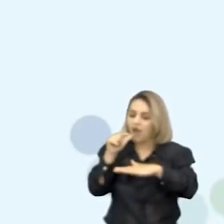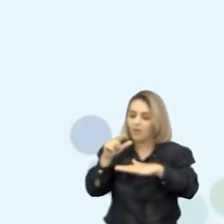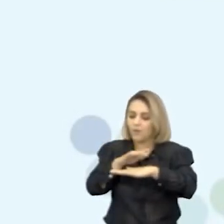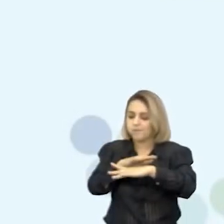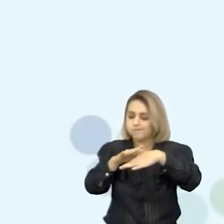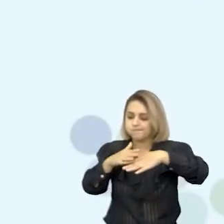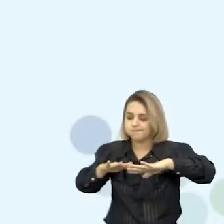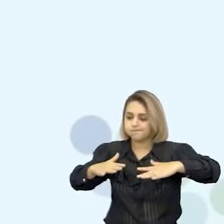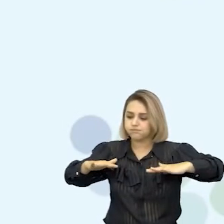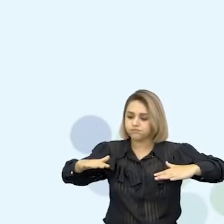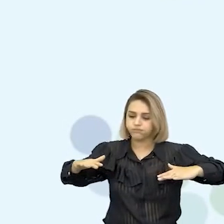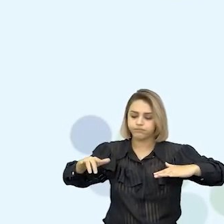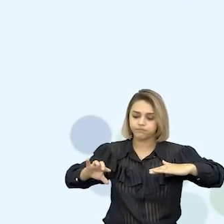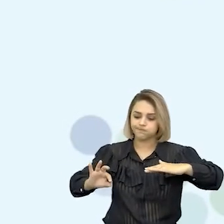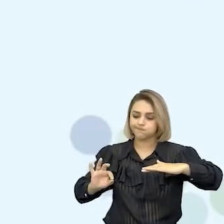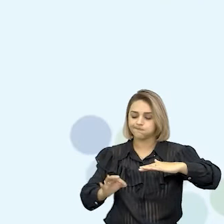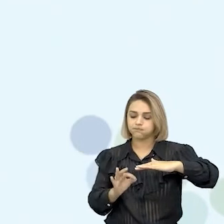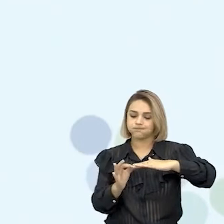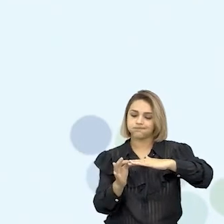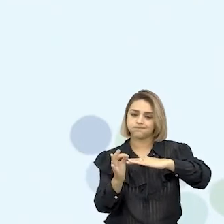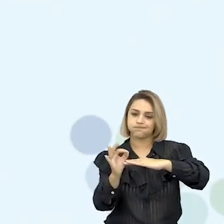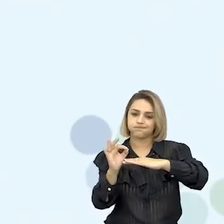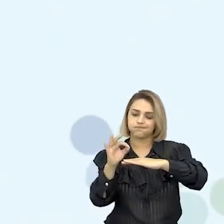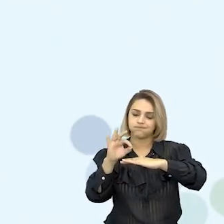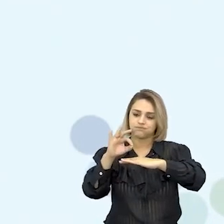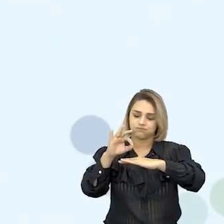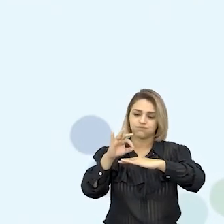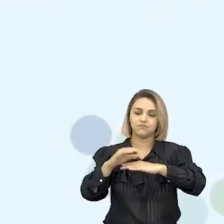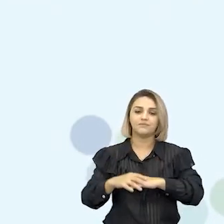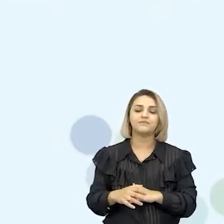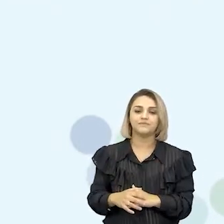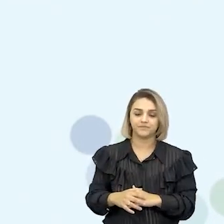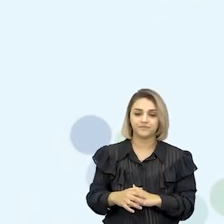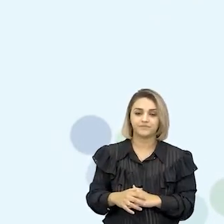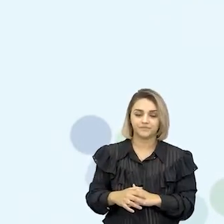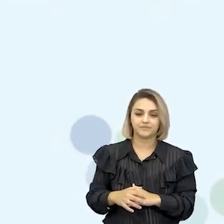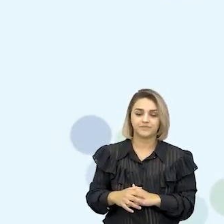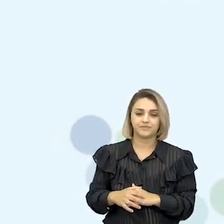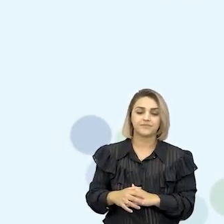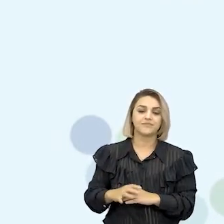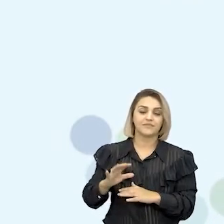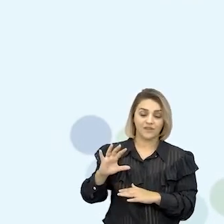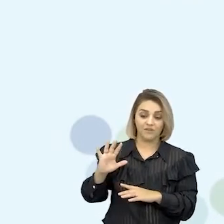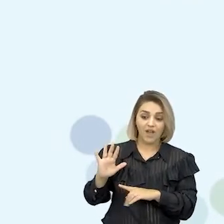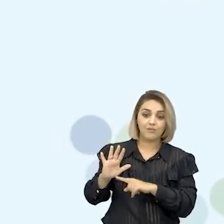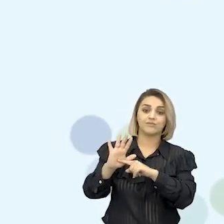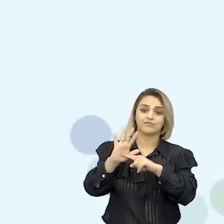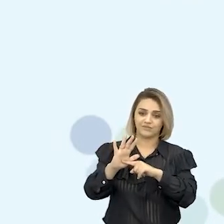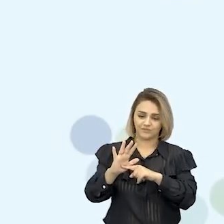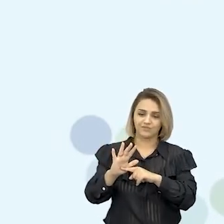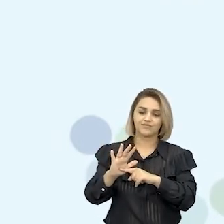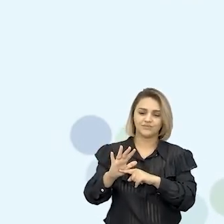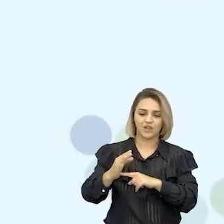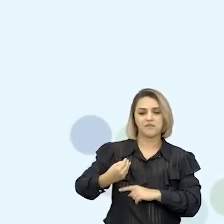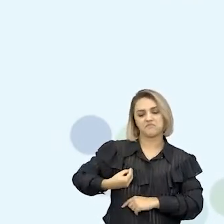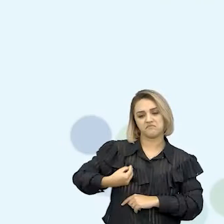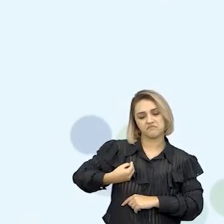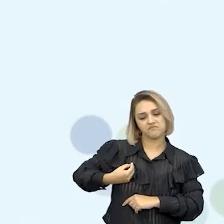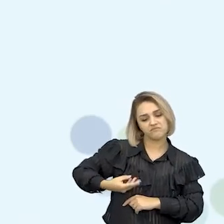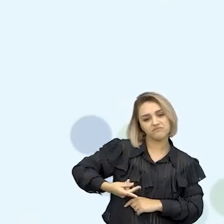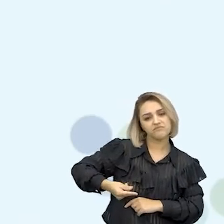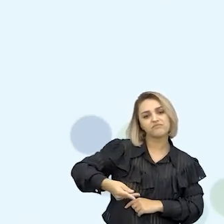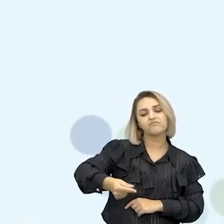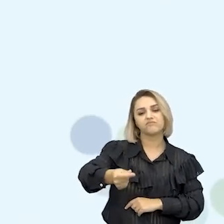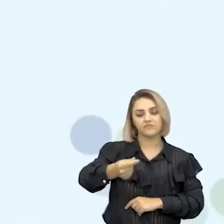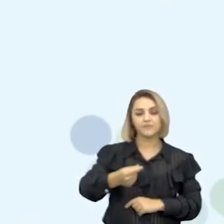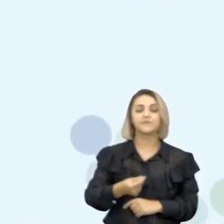do inseto, o inseto repele o pé dele, tá bom? E essa tensão superficial vai favorecer a existência da vida. Essa propriedade é